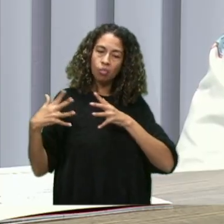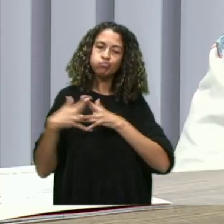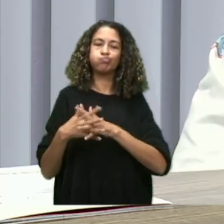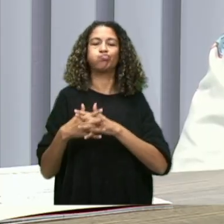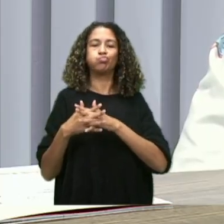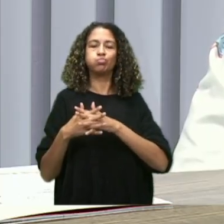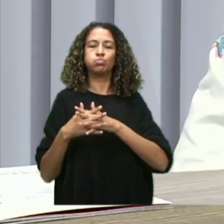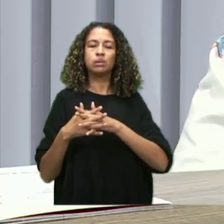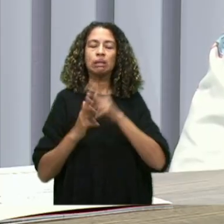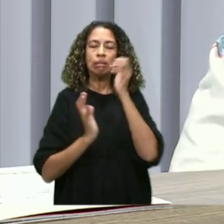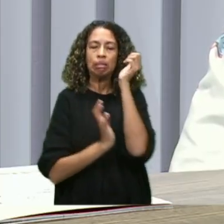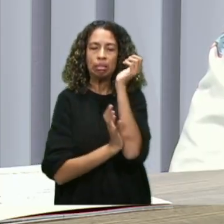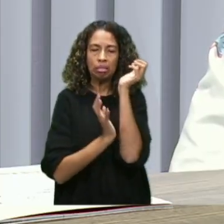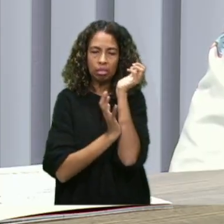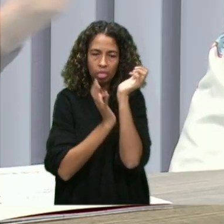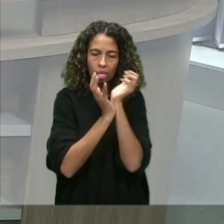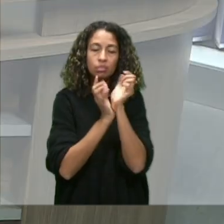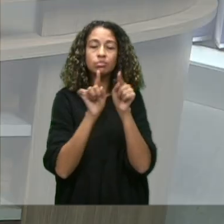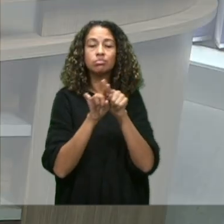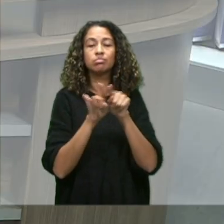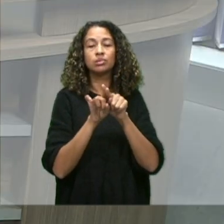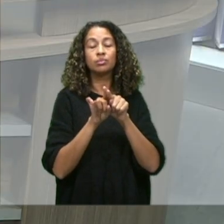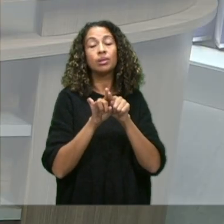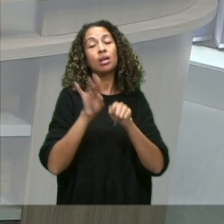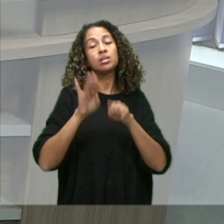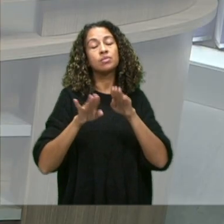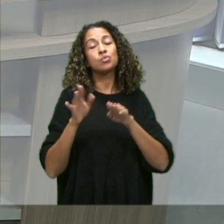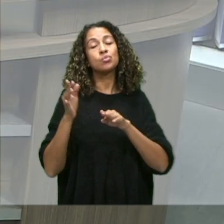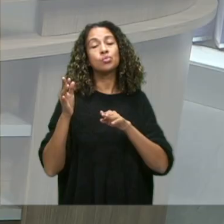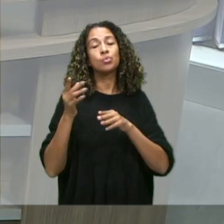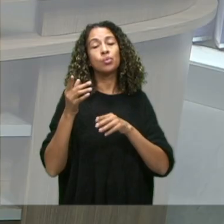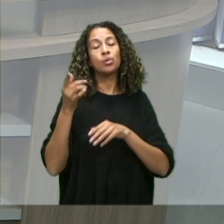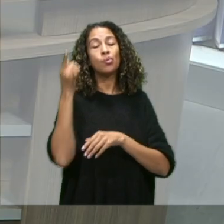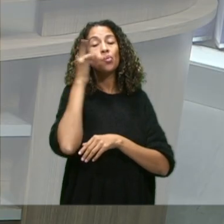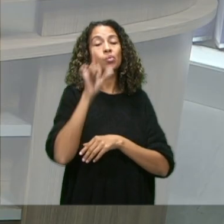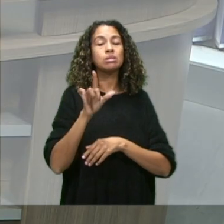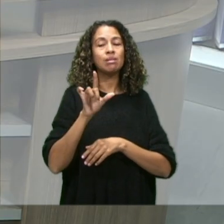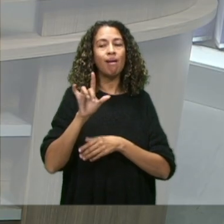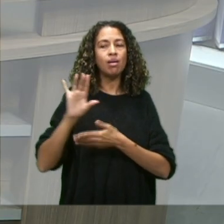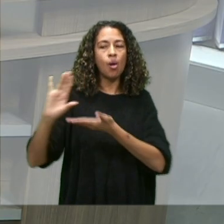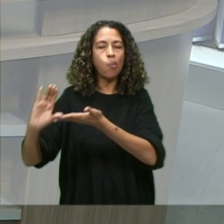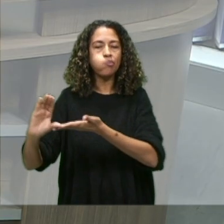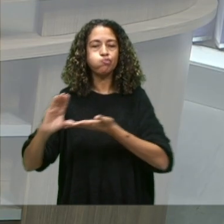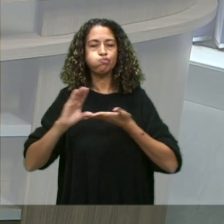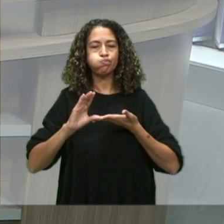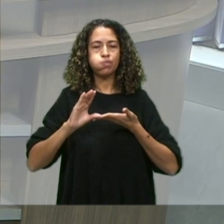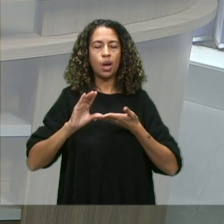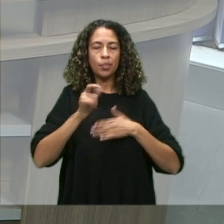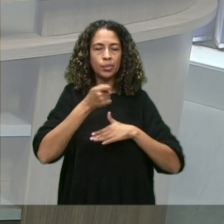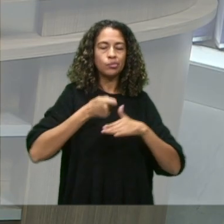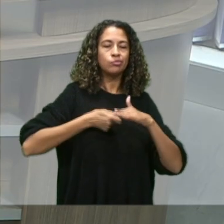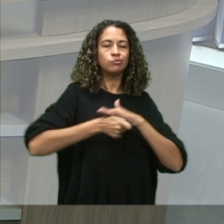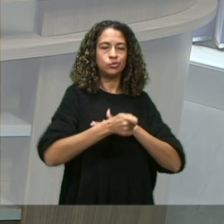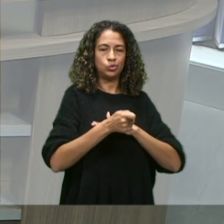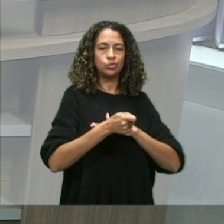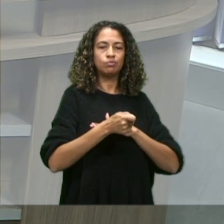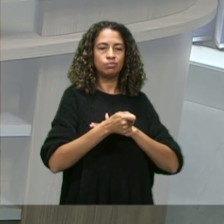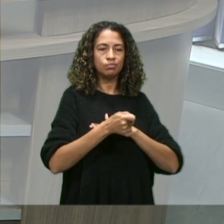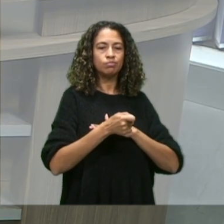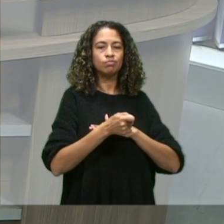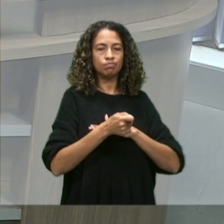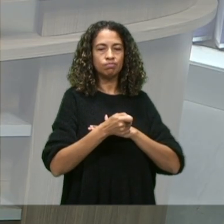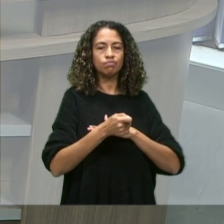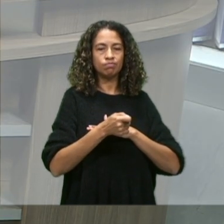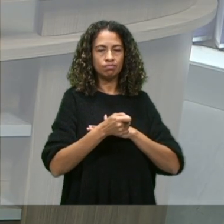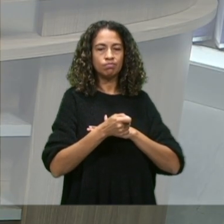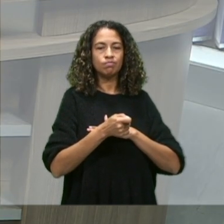e burocrático, acaba conseguindo acessar essa verba para poder e é uma verba tornar os